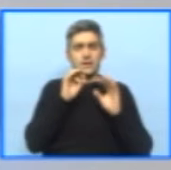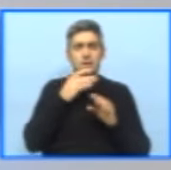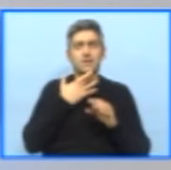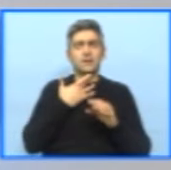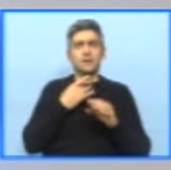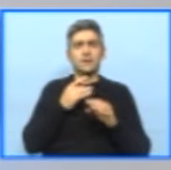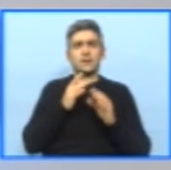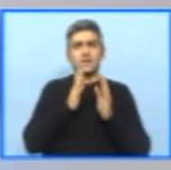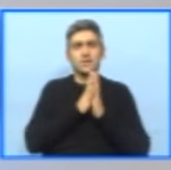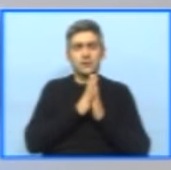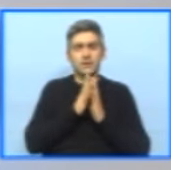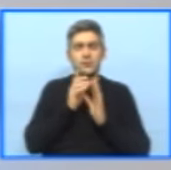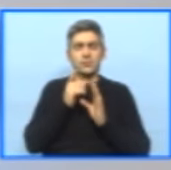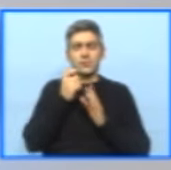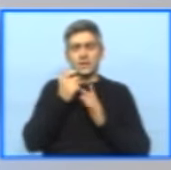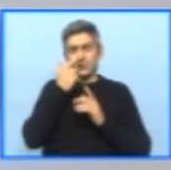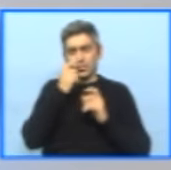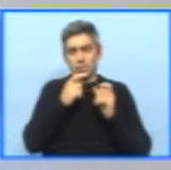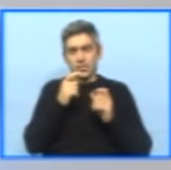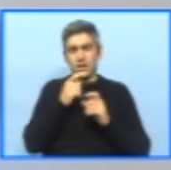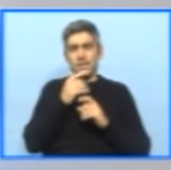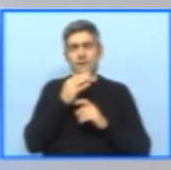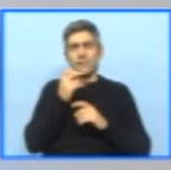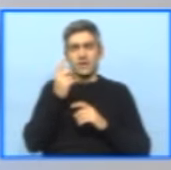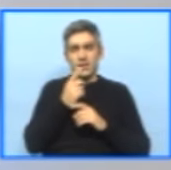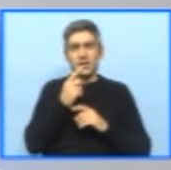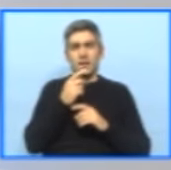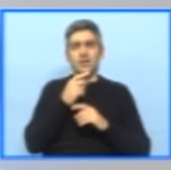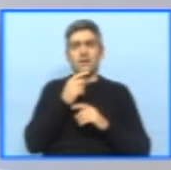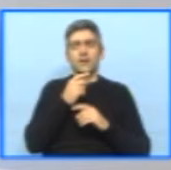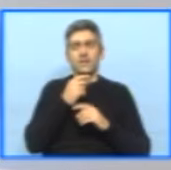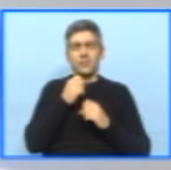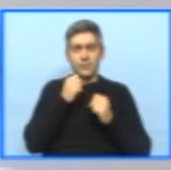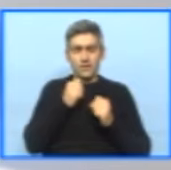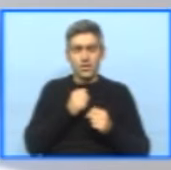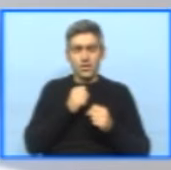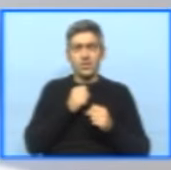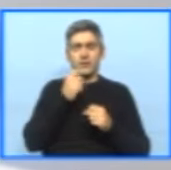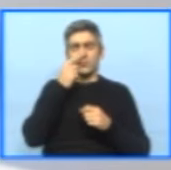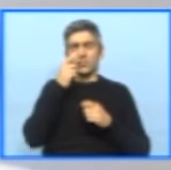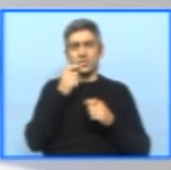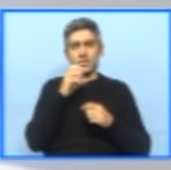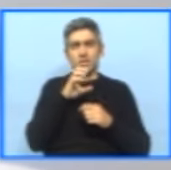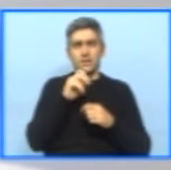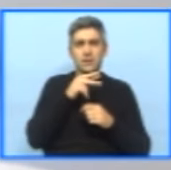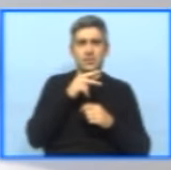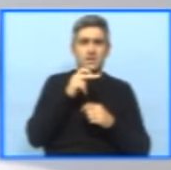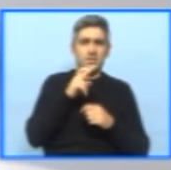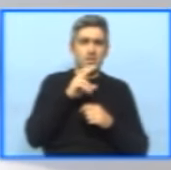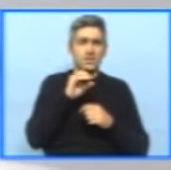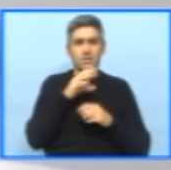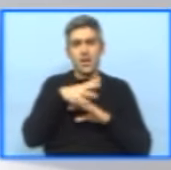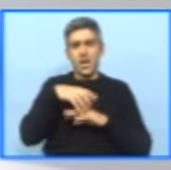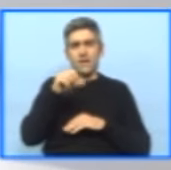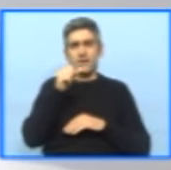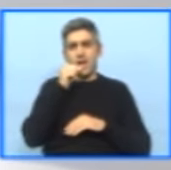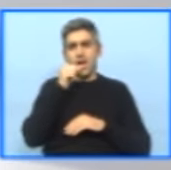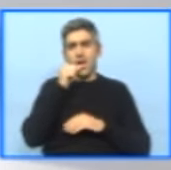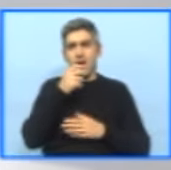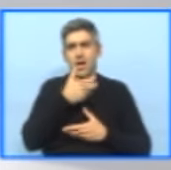de pessoas com uma fé forte, que sejam pessoas cântaro, que levem essa água, a água de Deus,